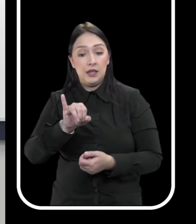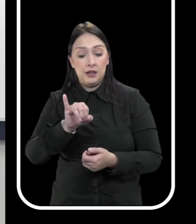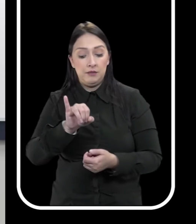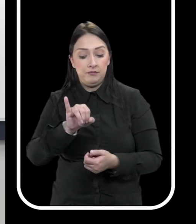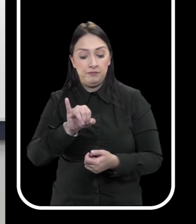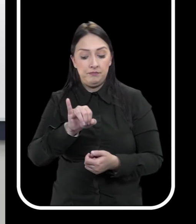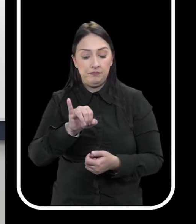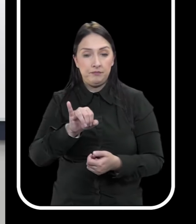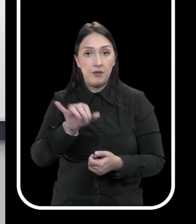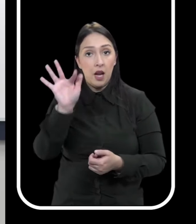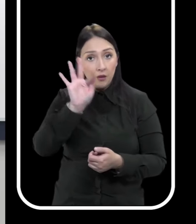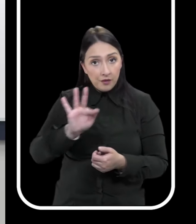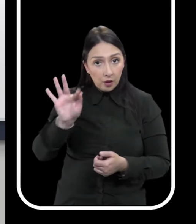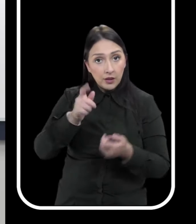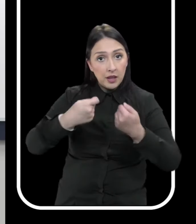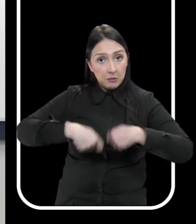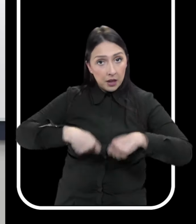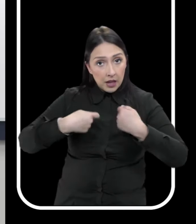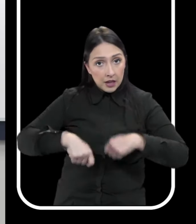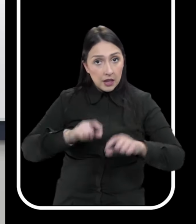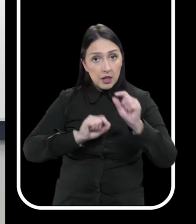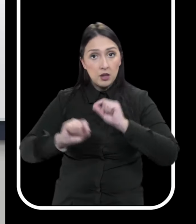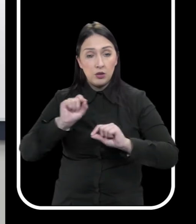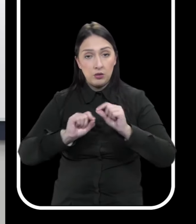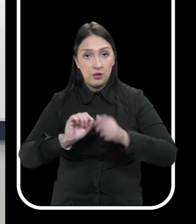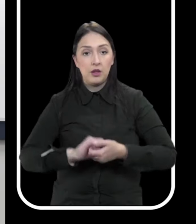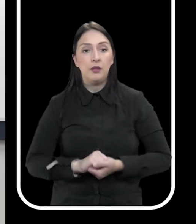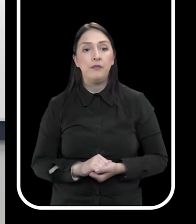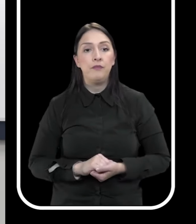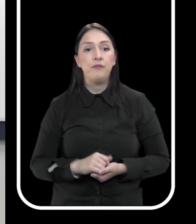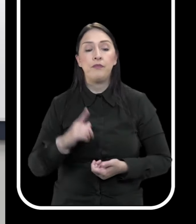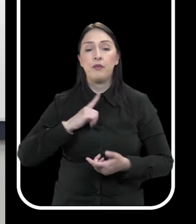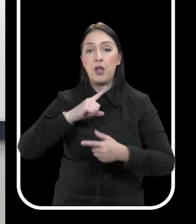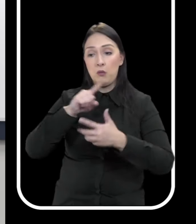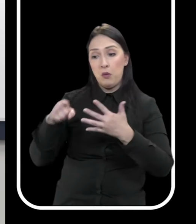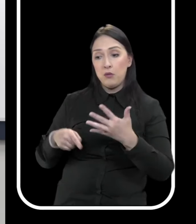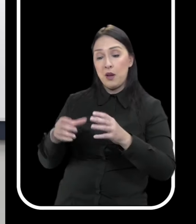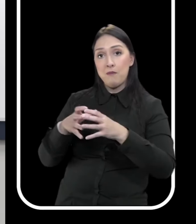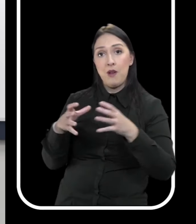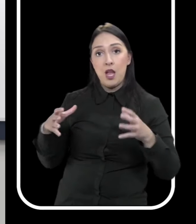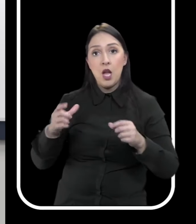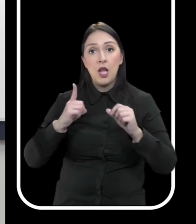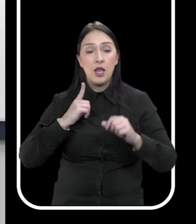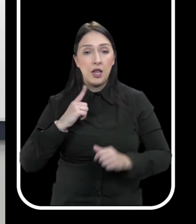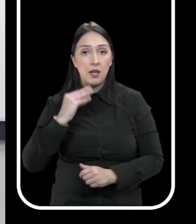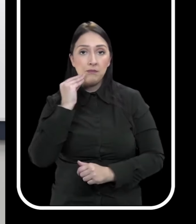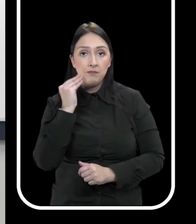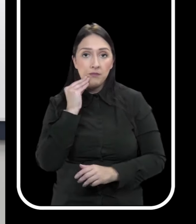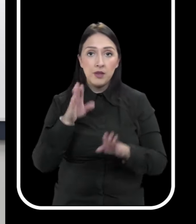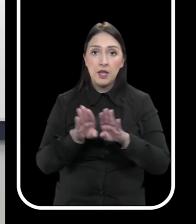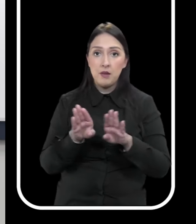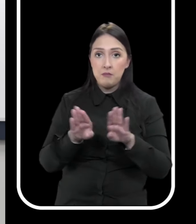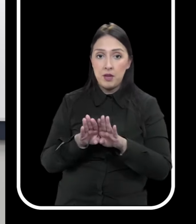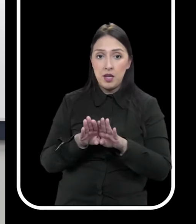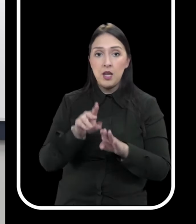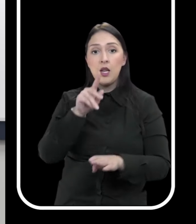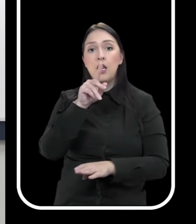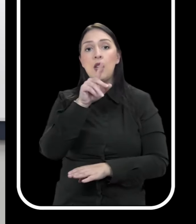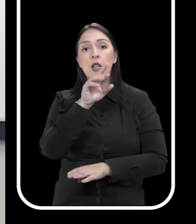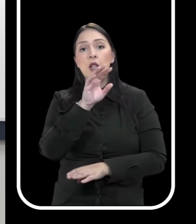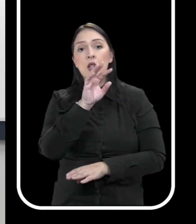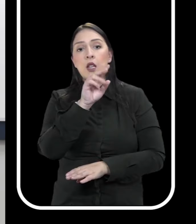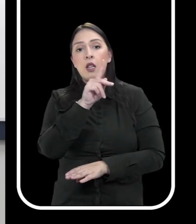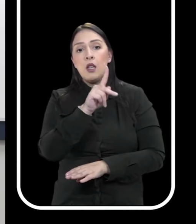caso uma faculdade necessite de uma opção a maior para se fazer as simulações, né? Por exemplo,